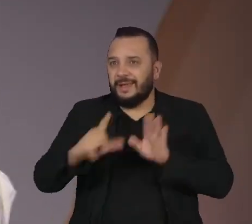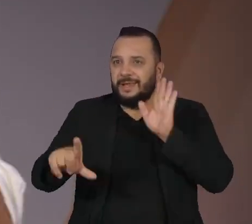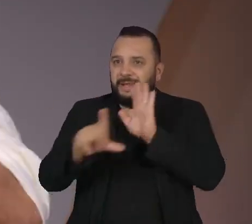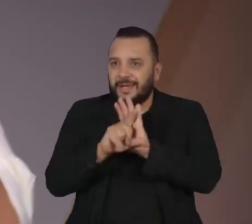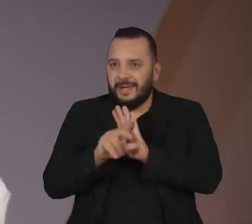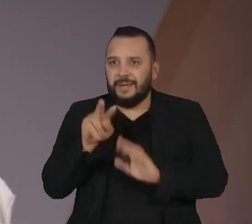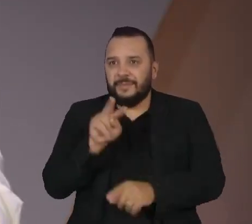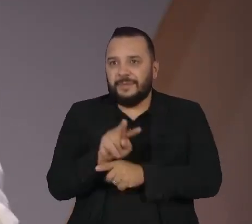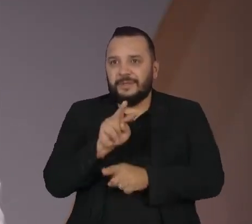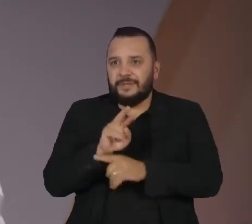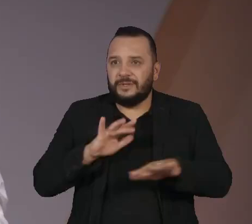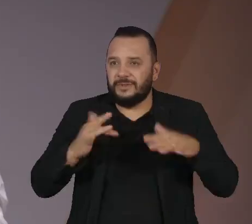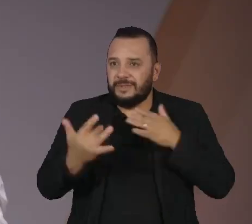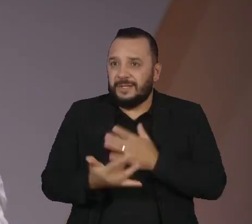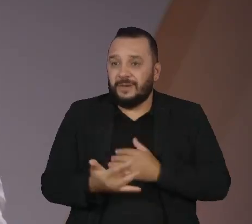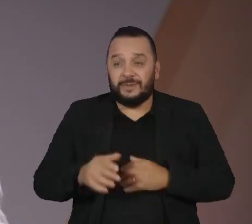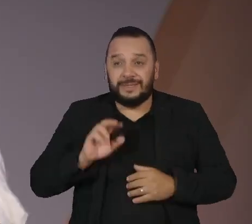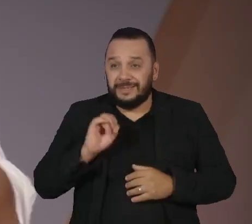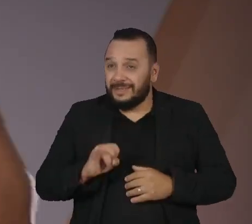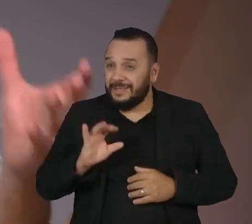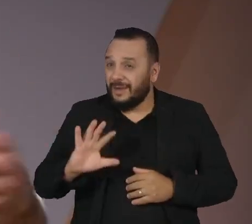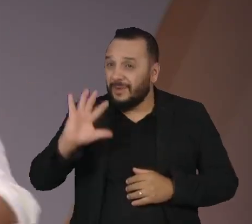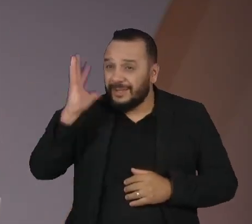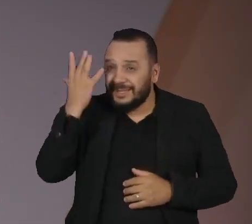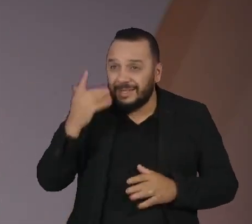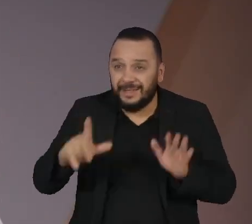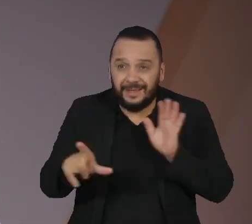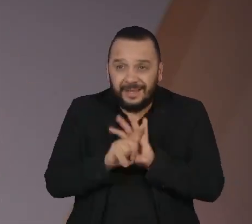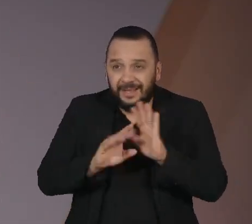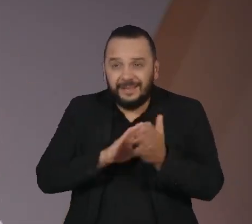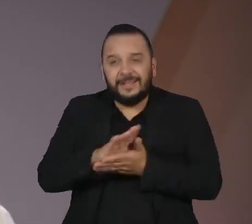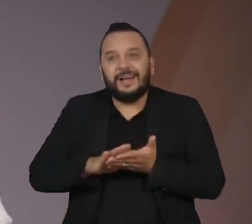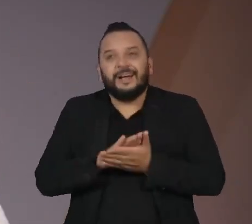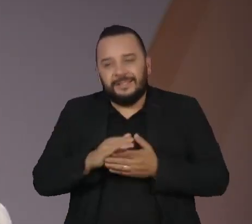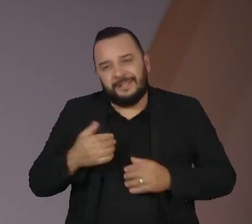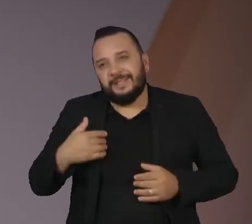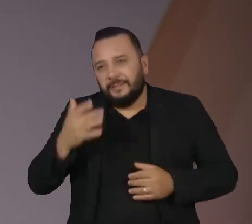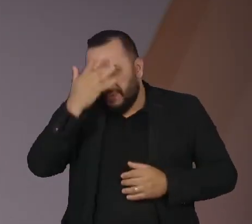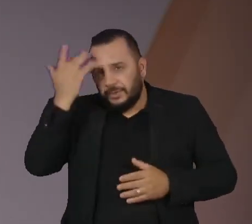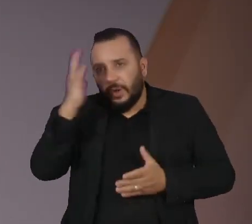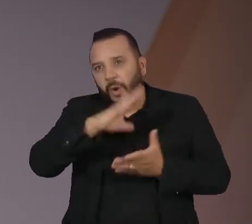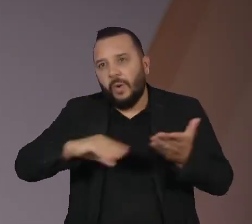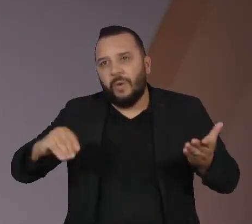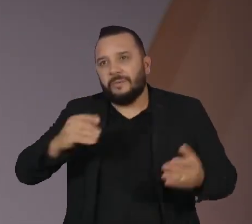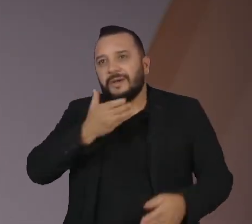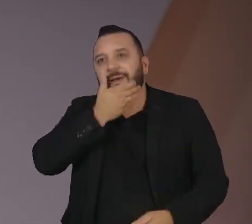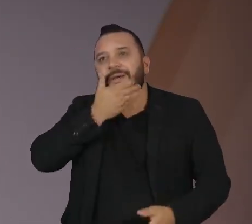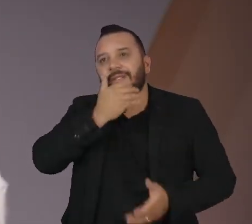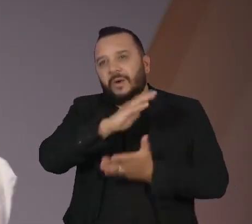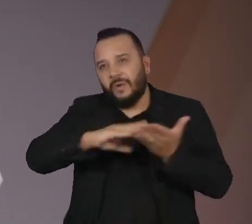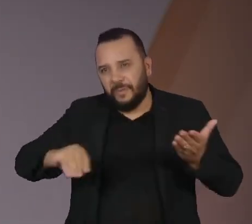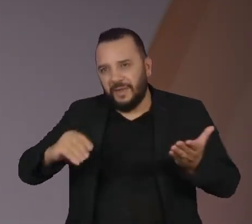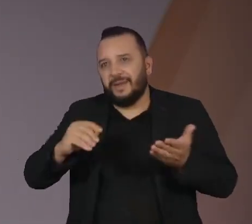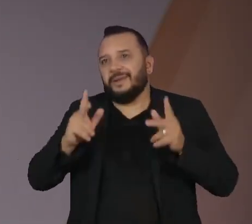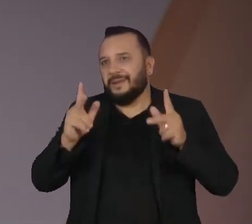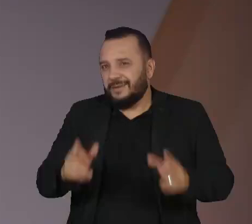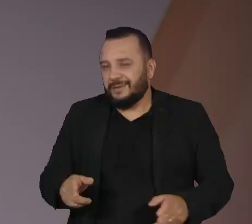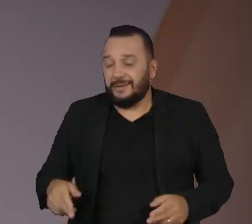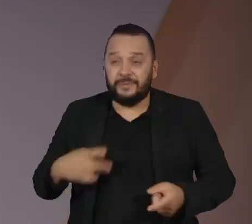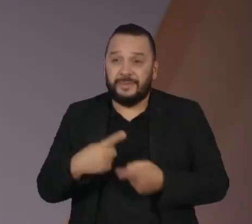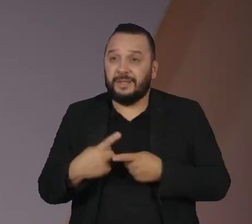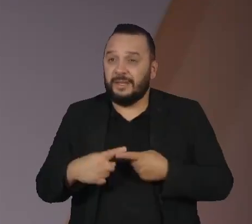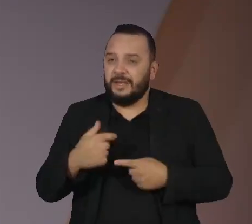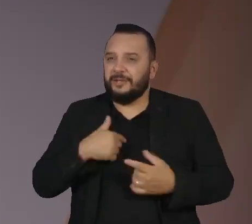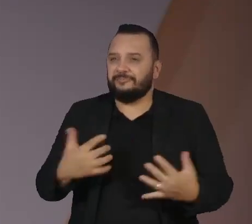ter marçais em série, né? Uhum. Nas grandes cidades. Porque tudo converge, né? Ele ganha